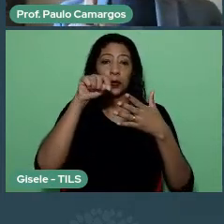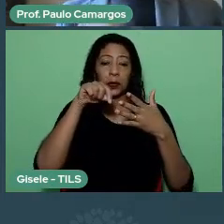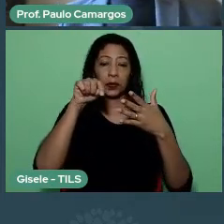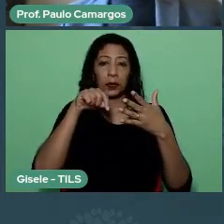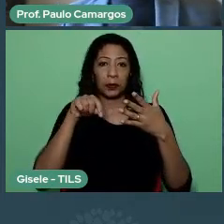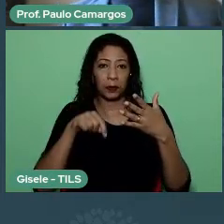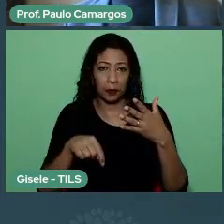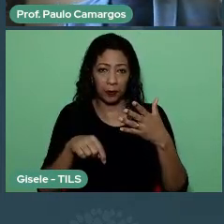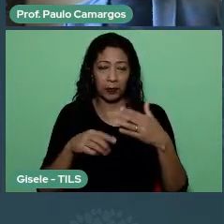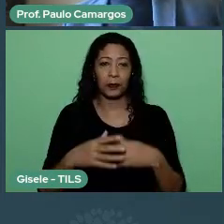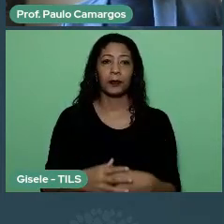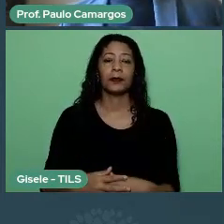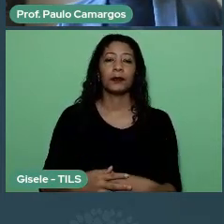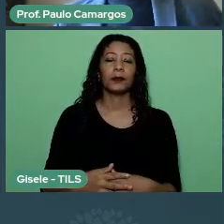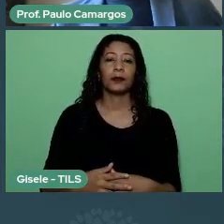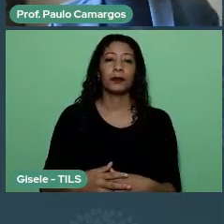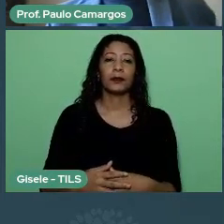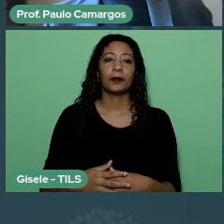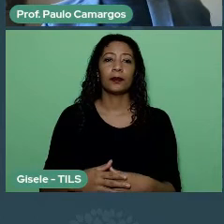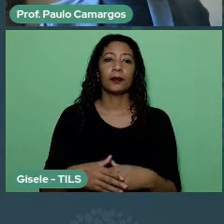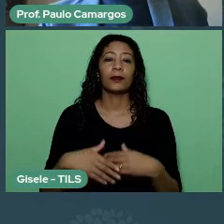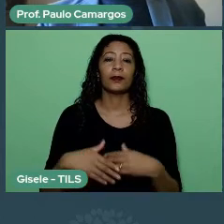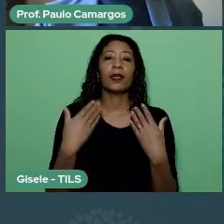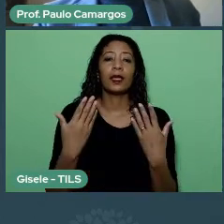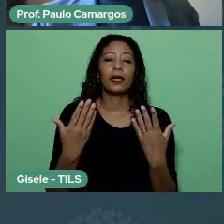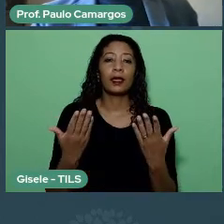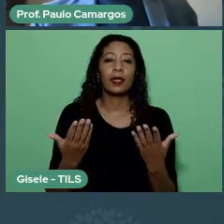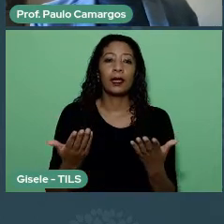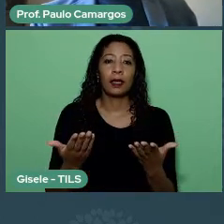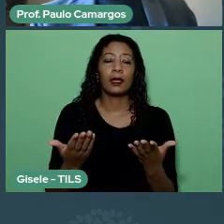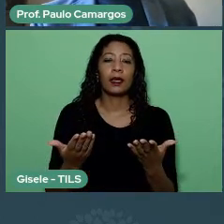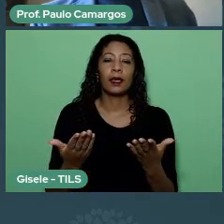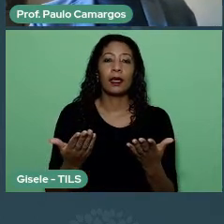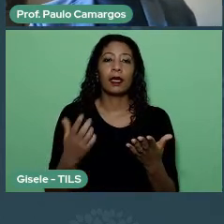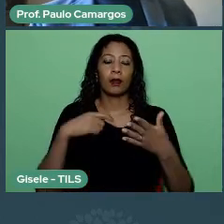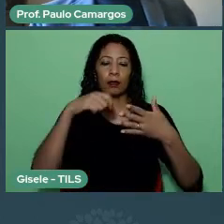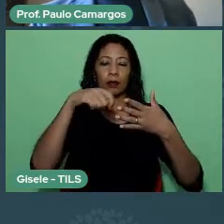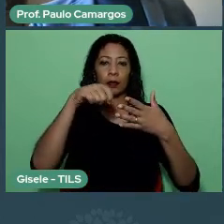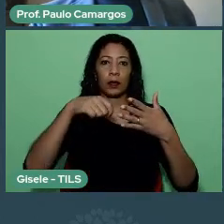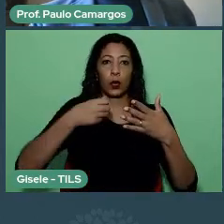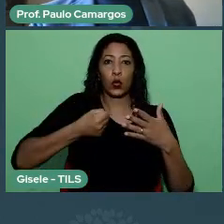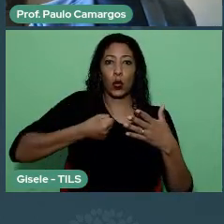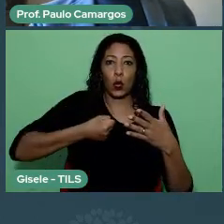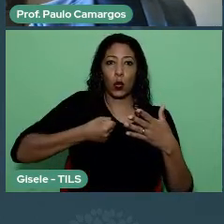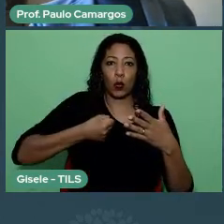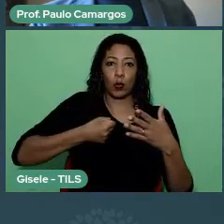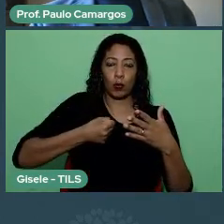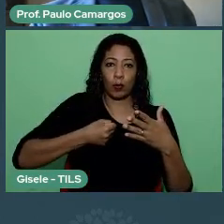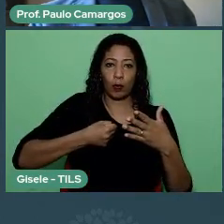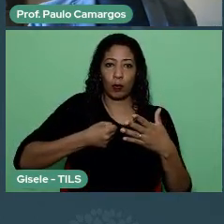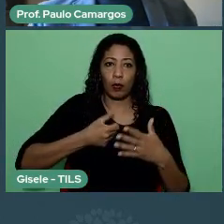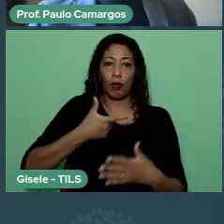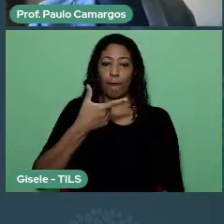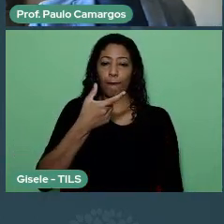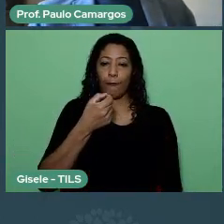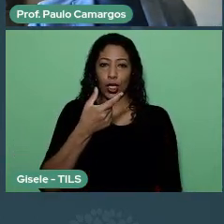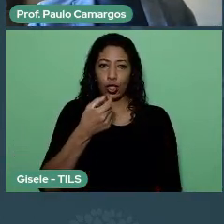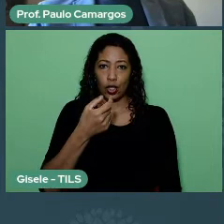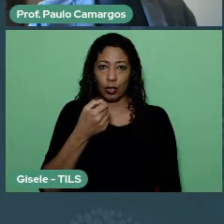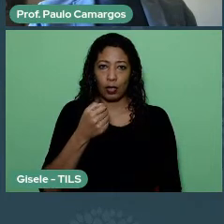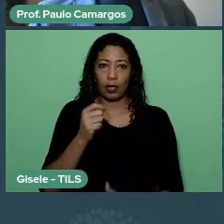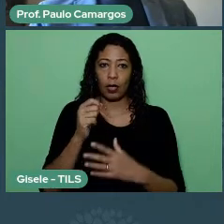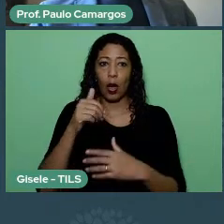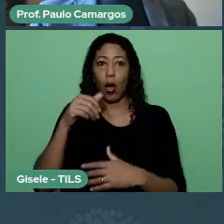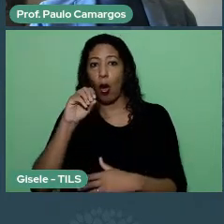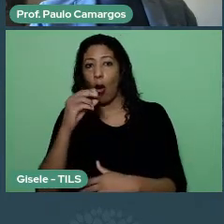quando o valor, a pontuação for igual ou superior a 20, esse